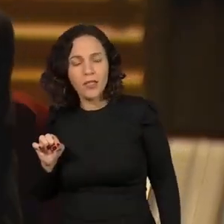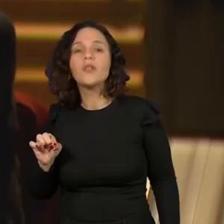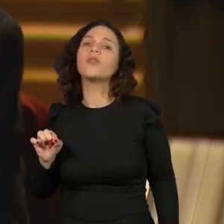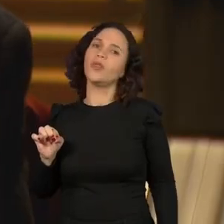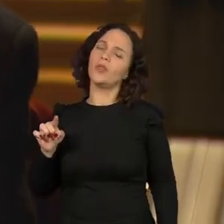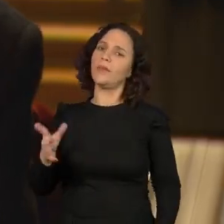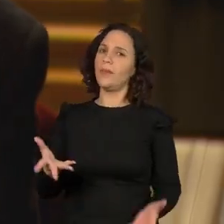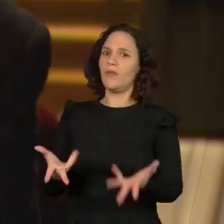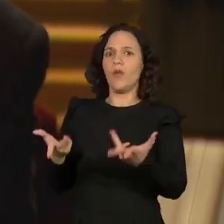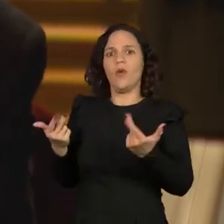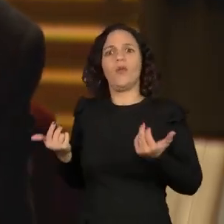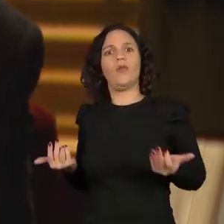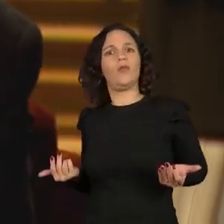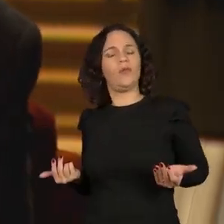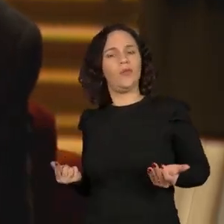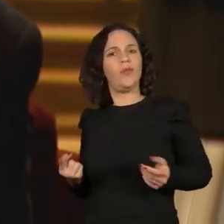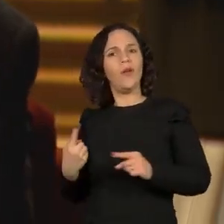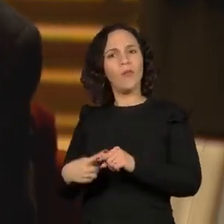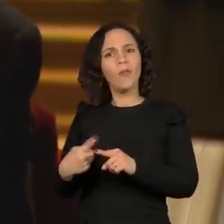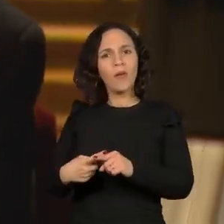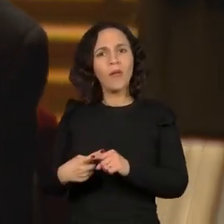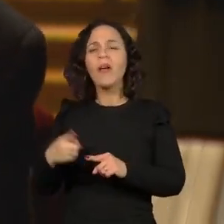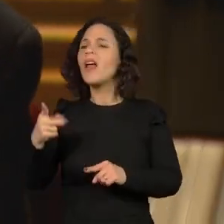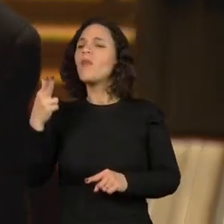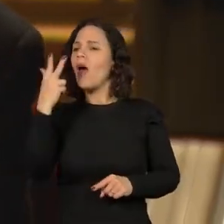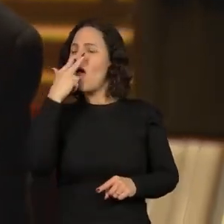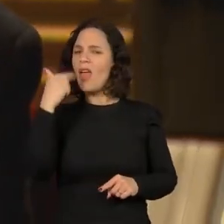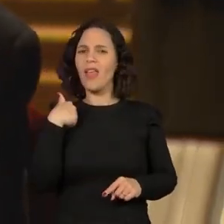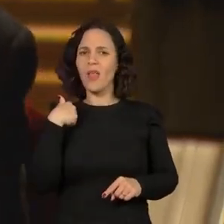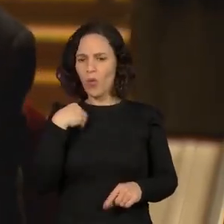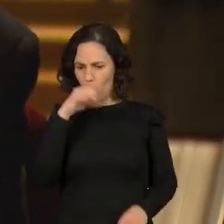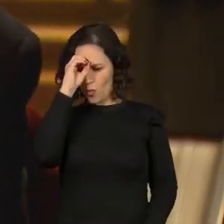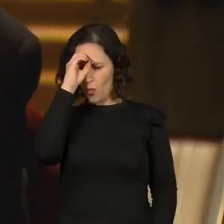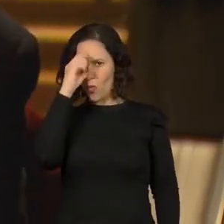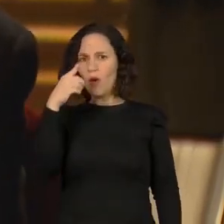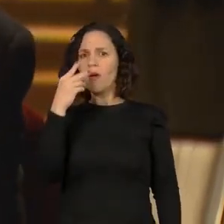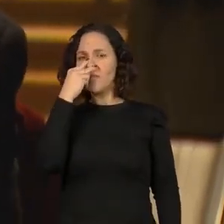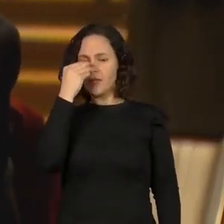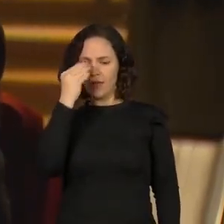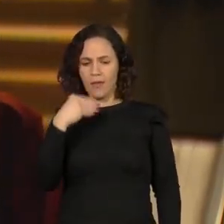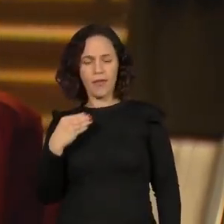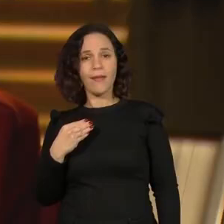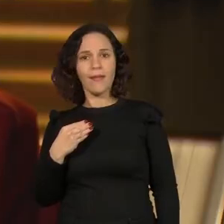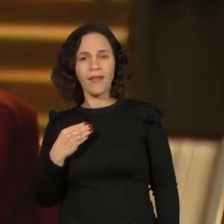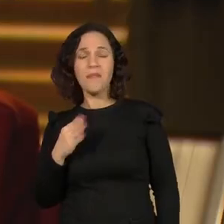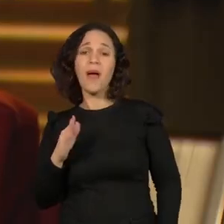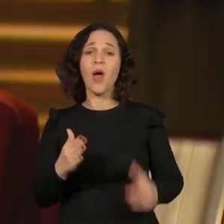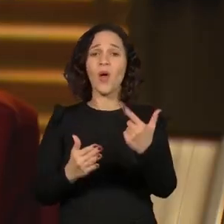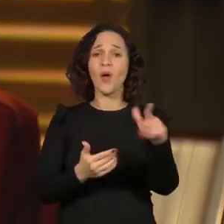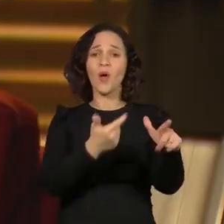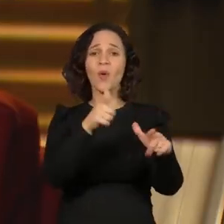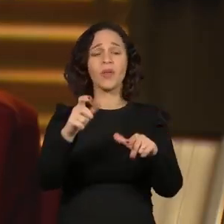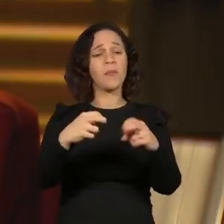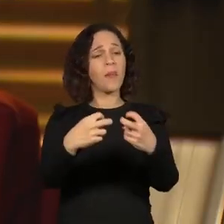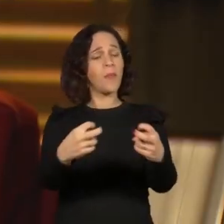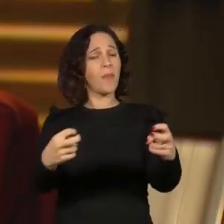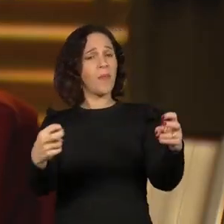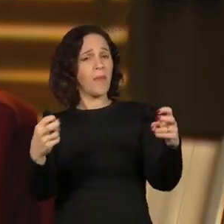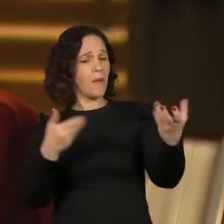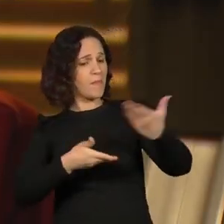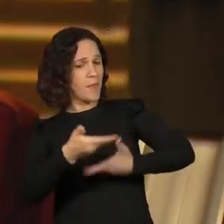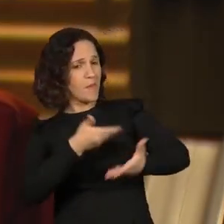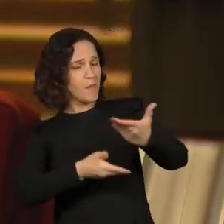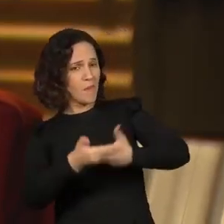coisa maravilhosa ele não ignora a sua ignorância enquanto que os demais com quem ele